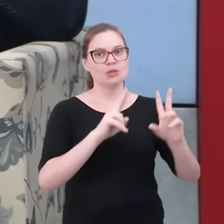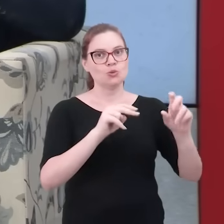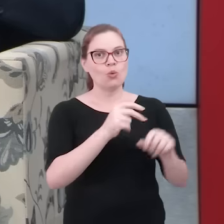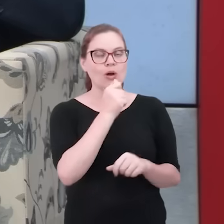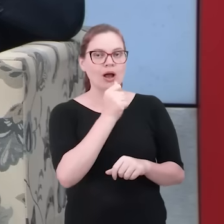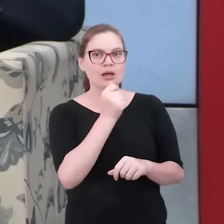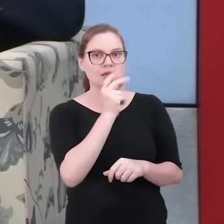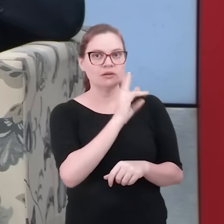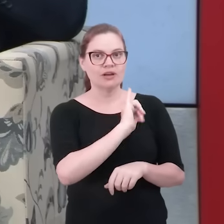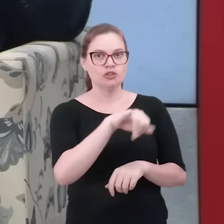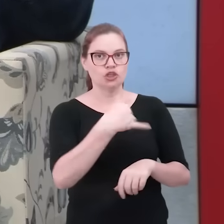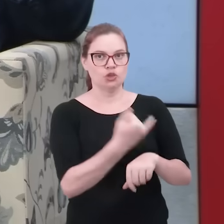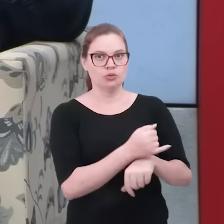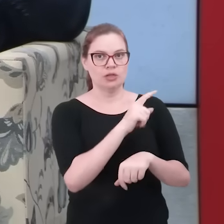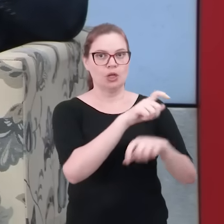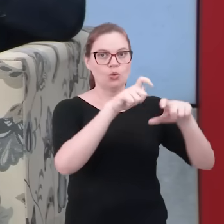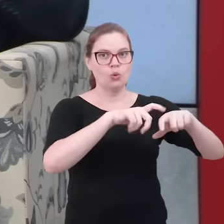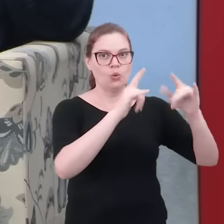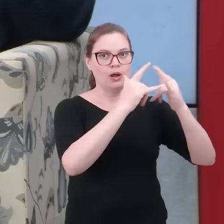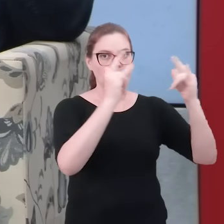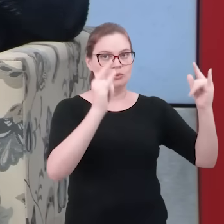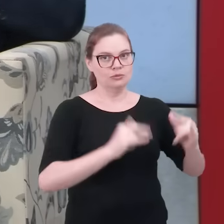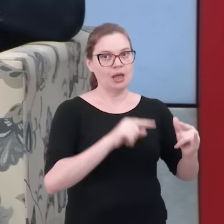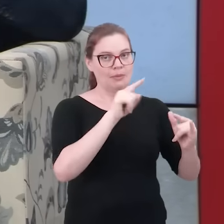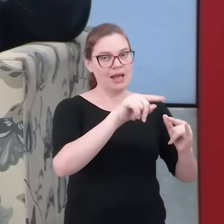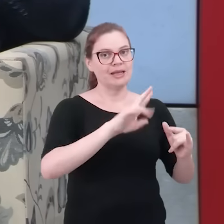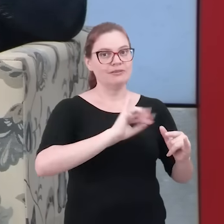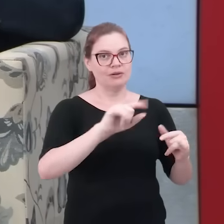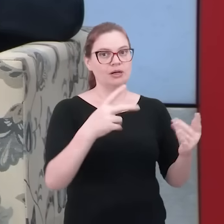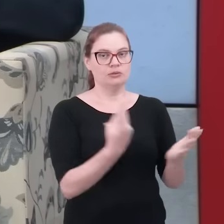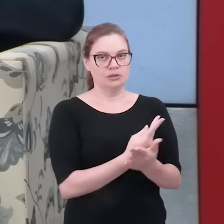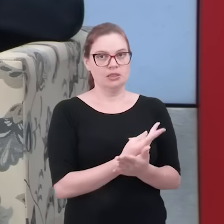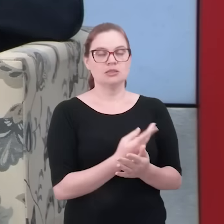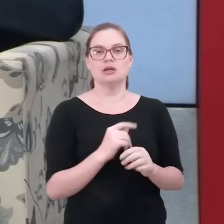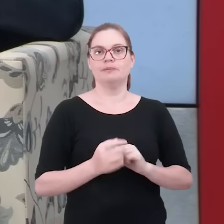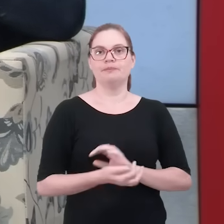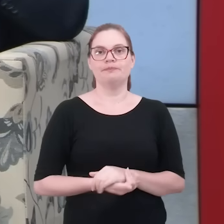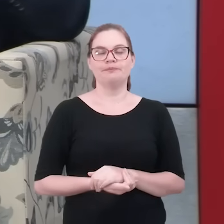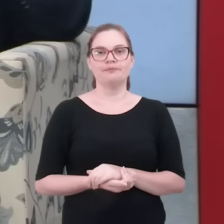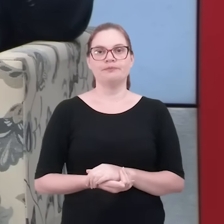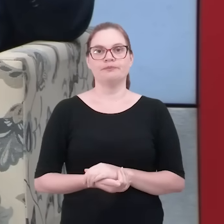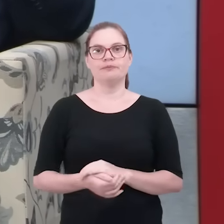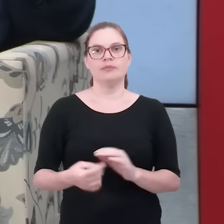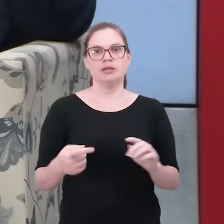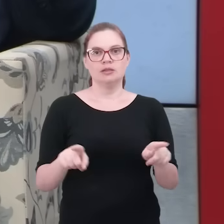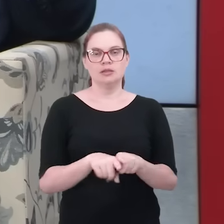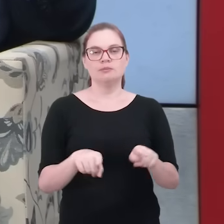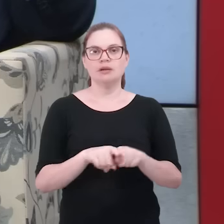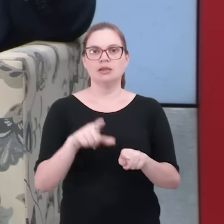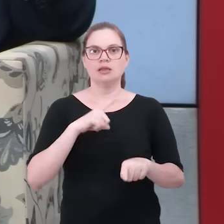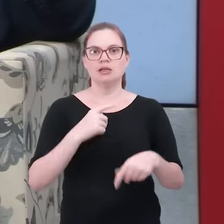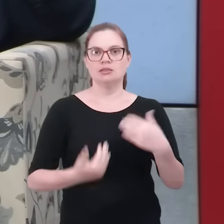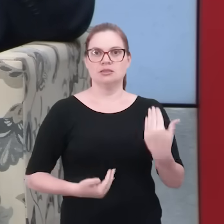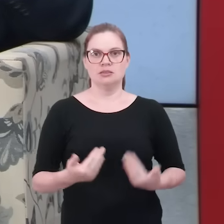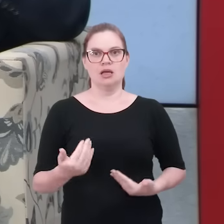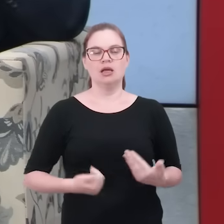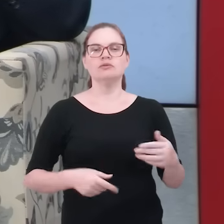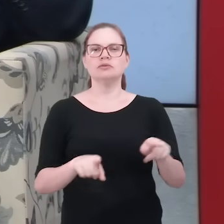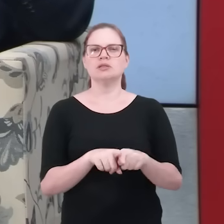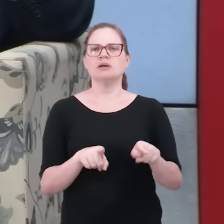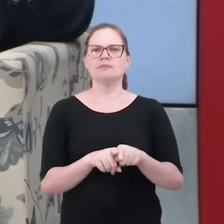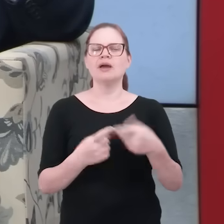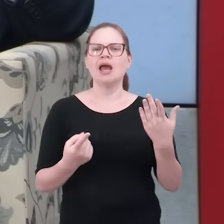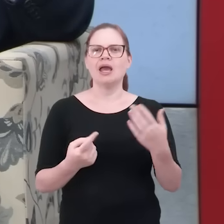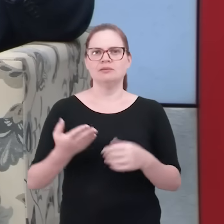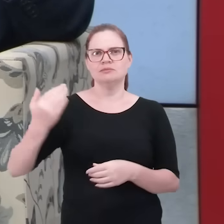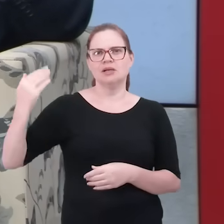conquista do lugar do templo, esse é um grande sinal da volta de Jesus. Falando daqueles irmãos evangélicos, até